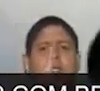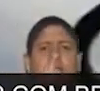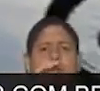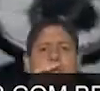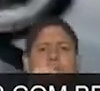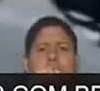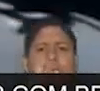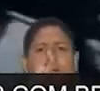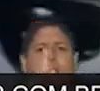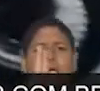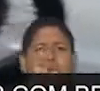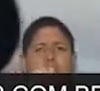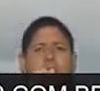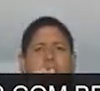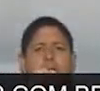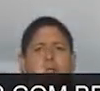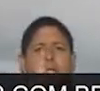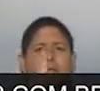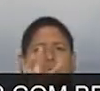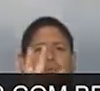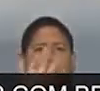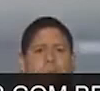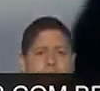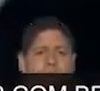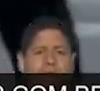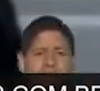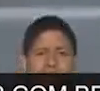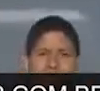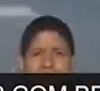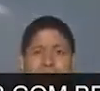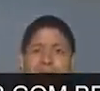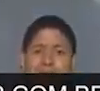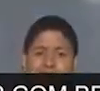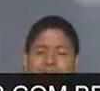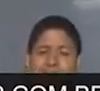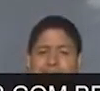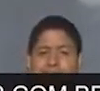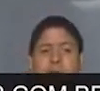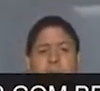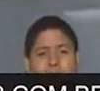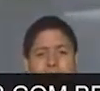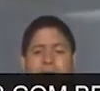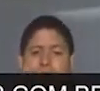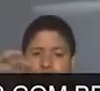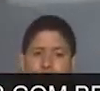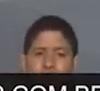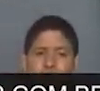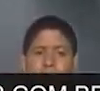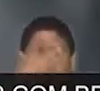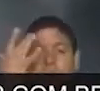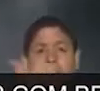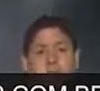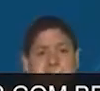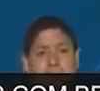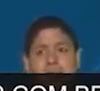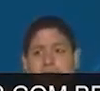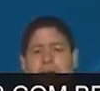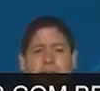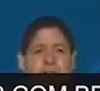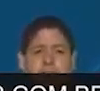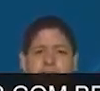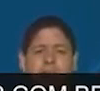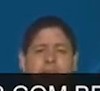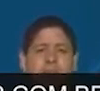Caraguatatuba, as festividades de carnaval foram canceladas no domingo. Cerca de 60 pessoas ficaram desalojadas.